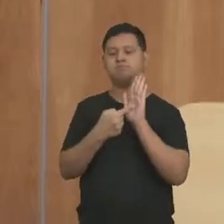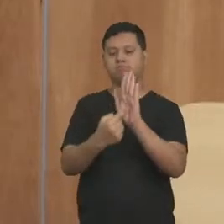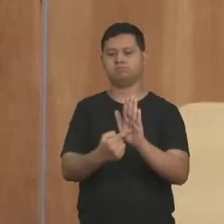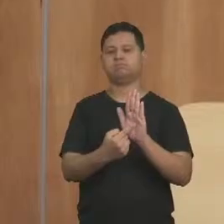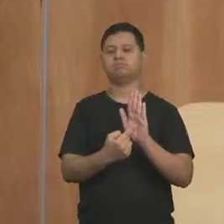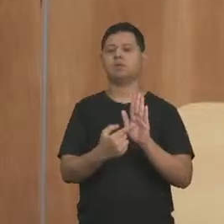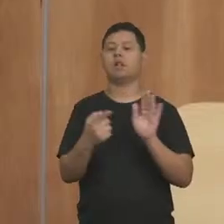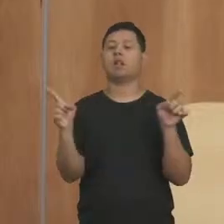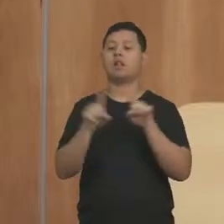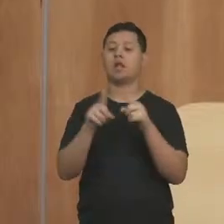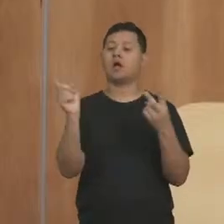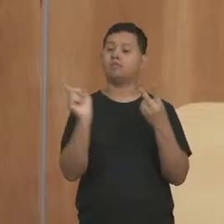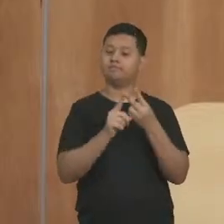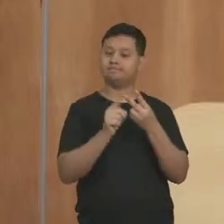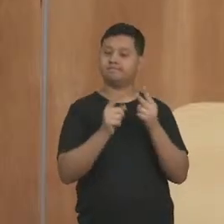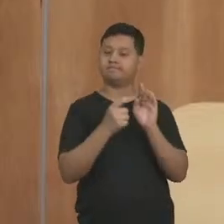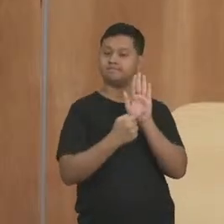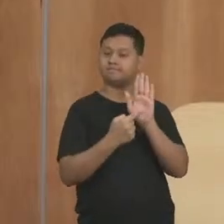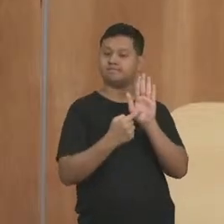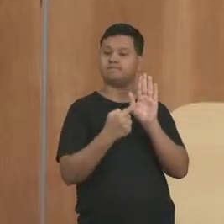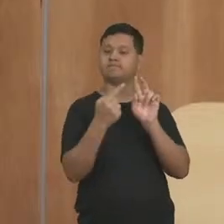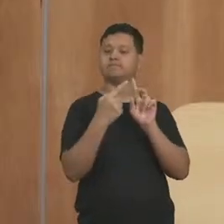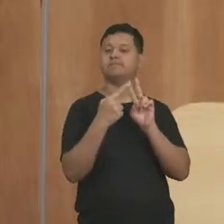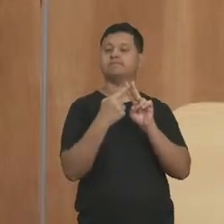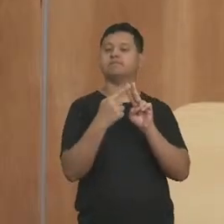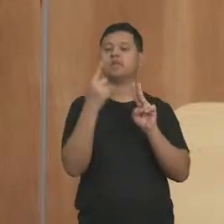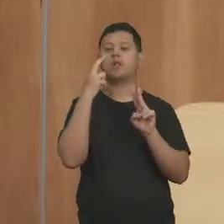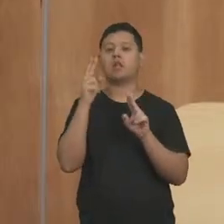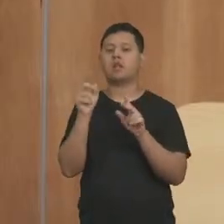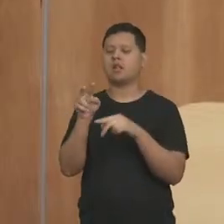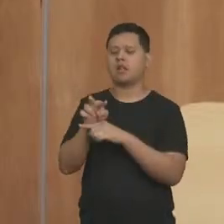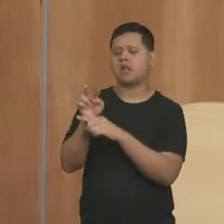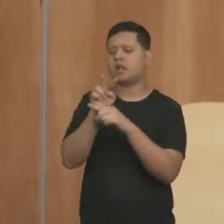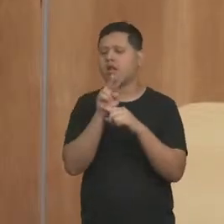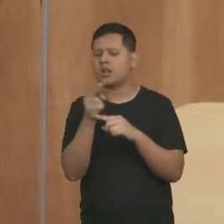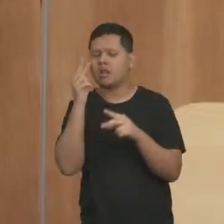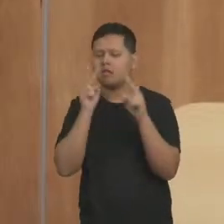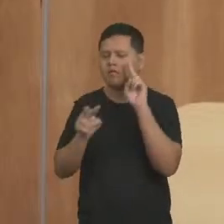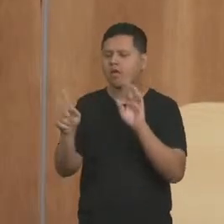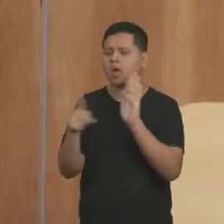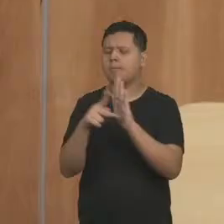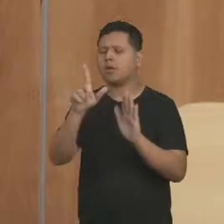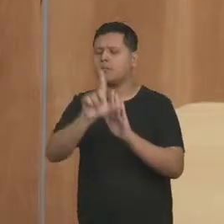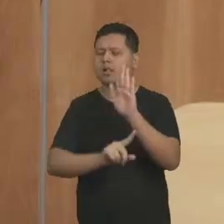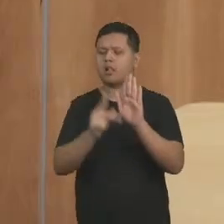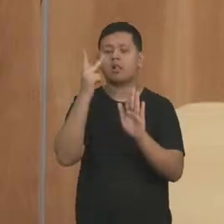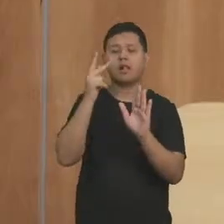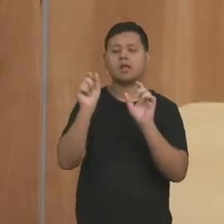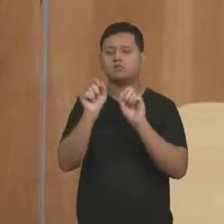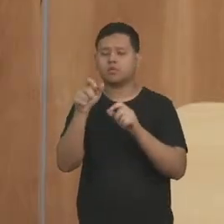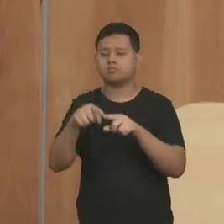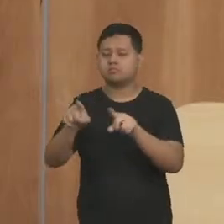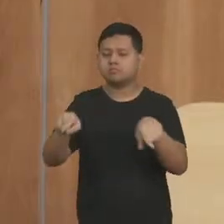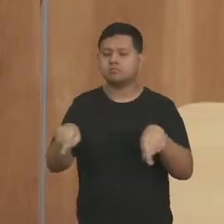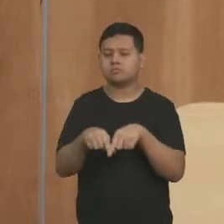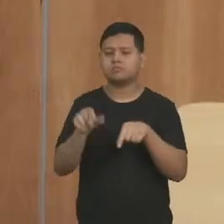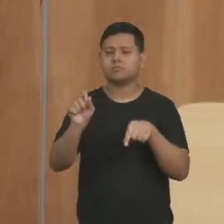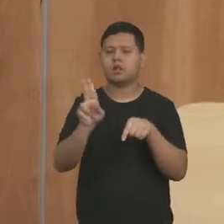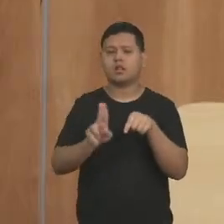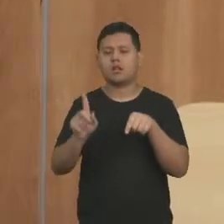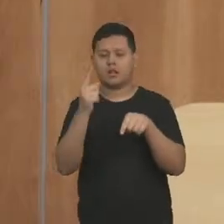Segundo, colaborar na elaboração e acompanhamento de planos, programas, leis e ordenamento territorial do